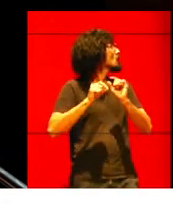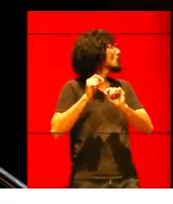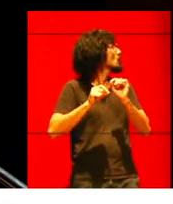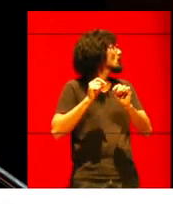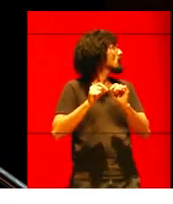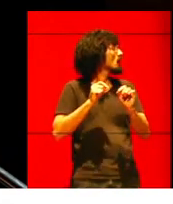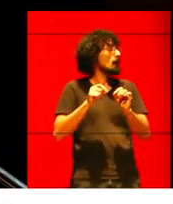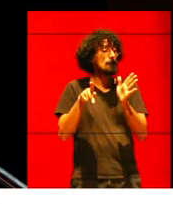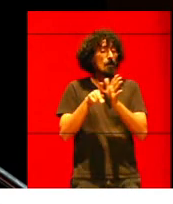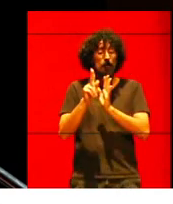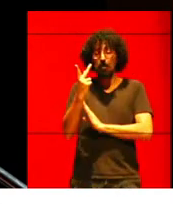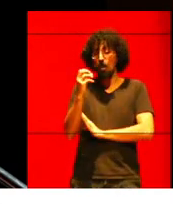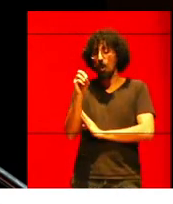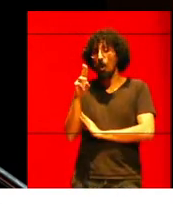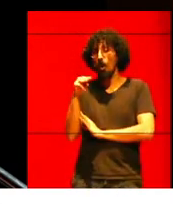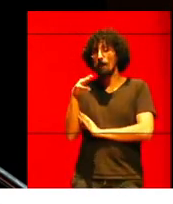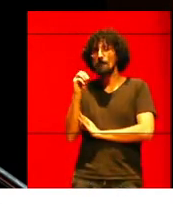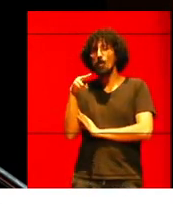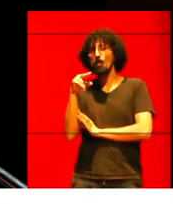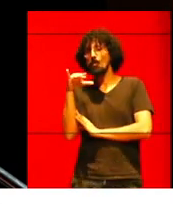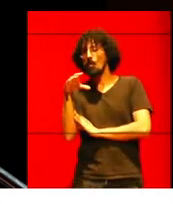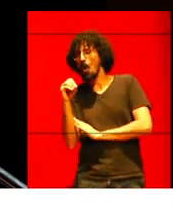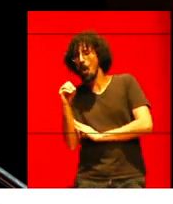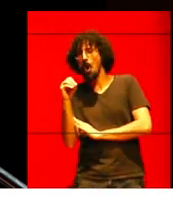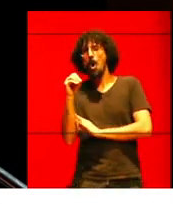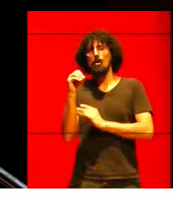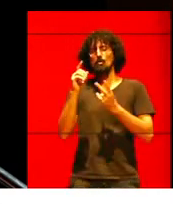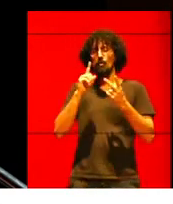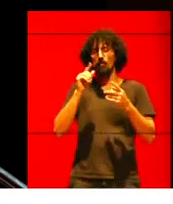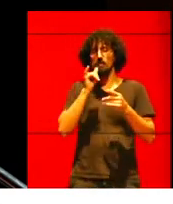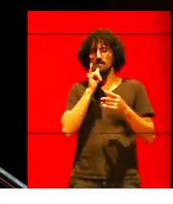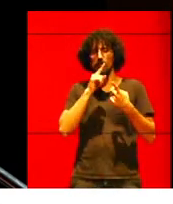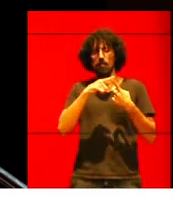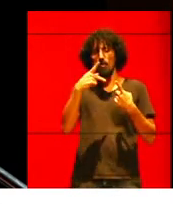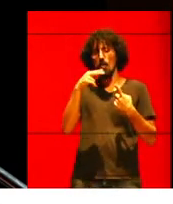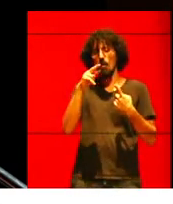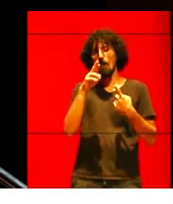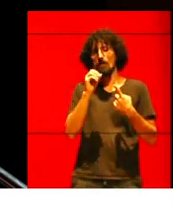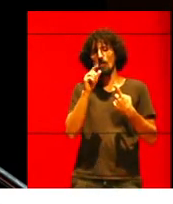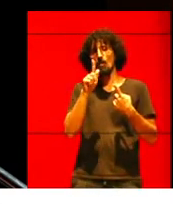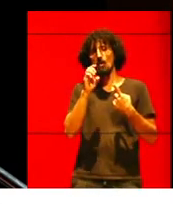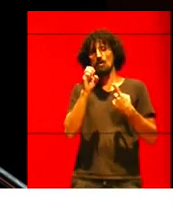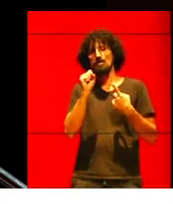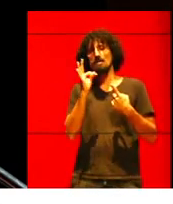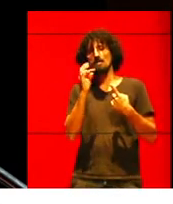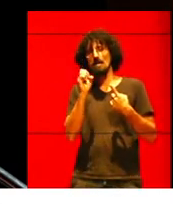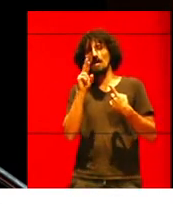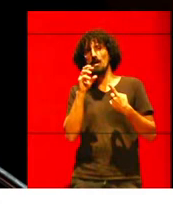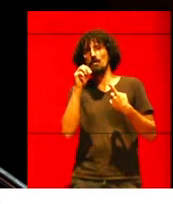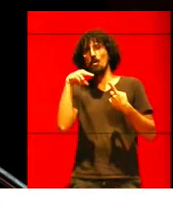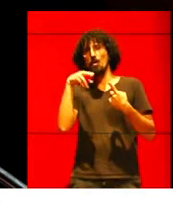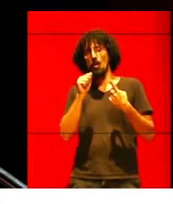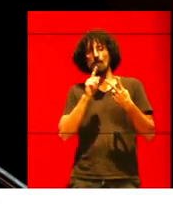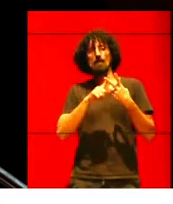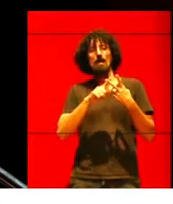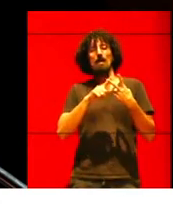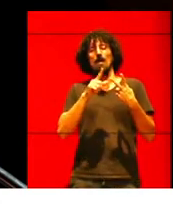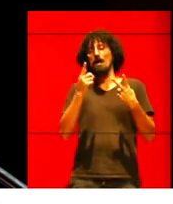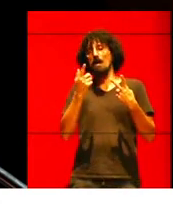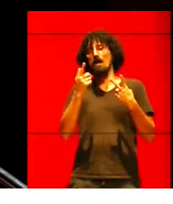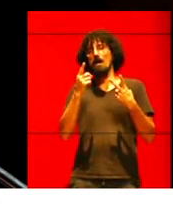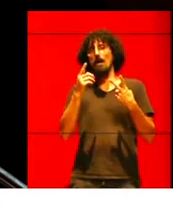hormônios, sobretudo de hormônios sexuais, progesterona, estrógeno, certo? Testosterona,